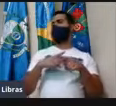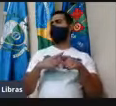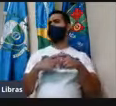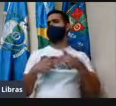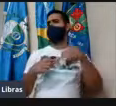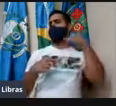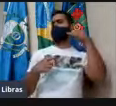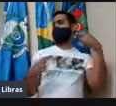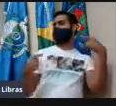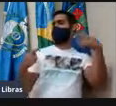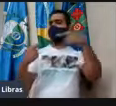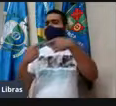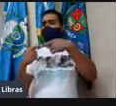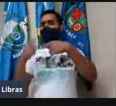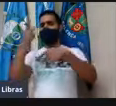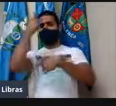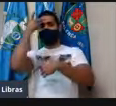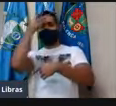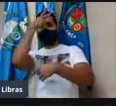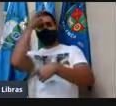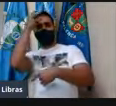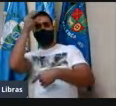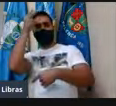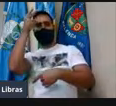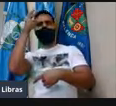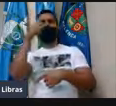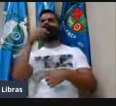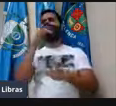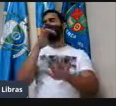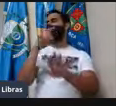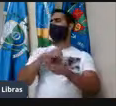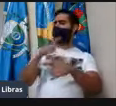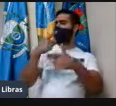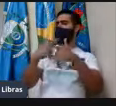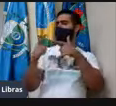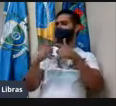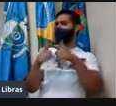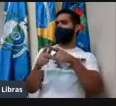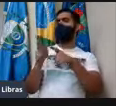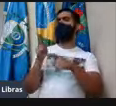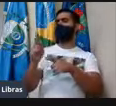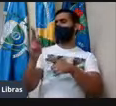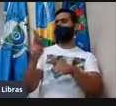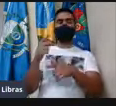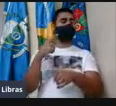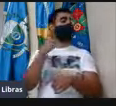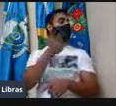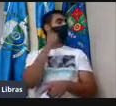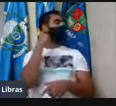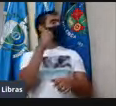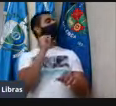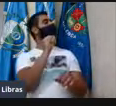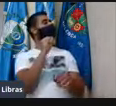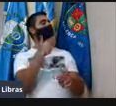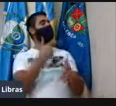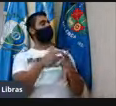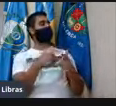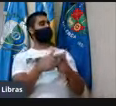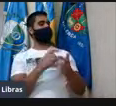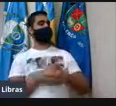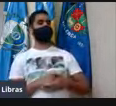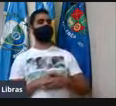com ele, no momento que a gente precisar de levar um problema para ele, ele está sempre pronto a nos